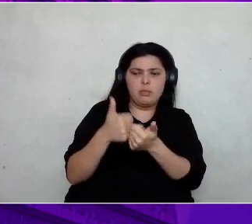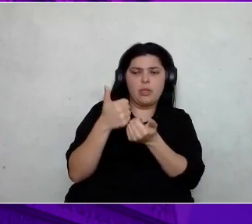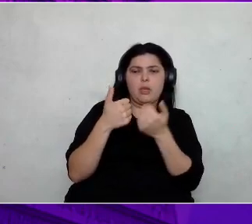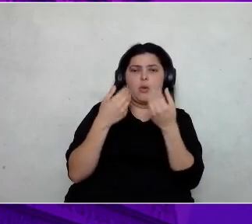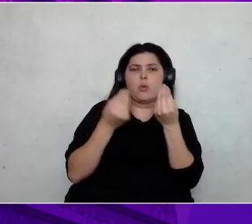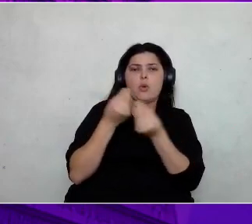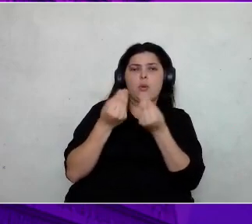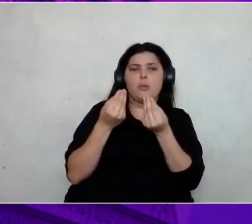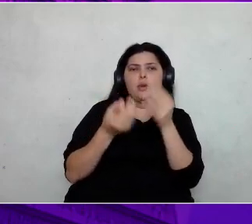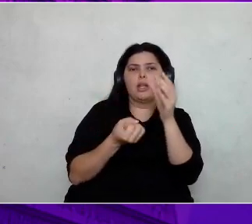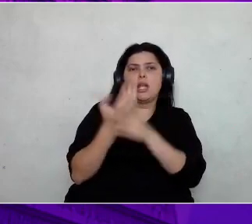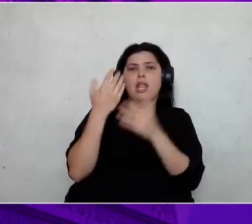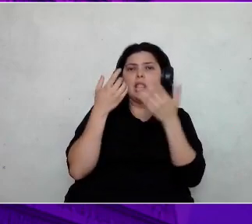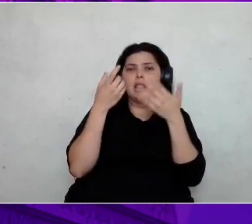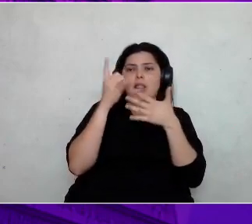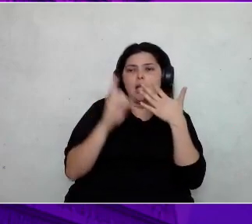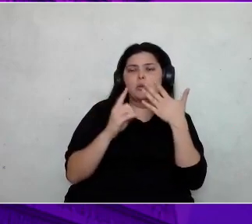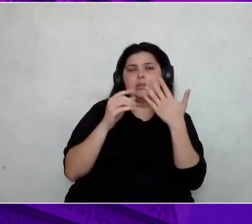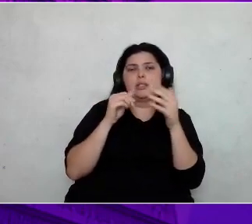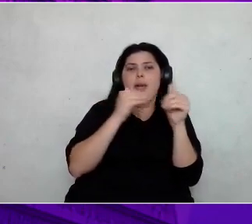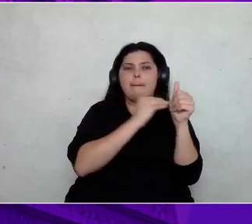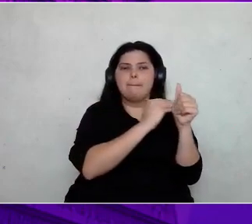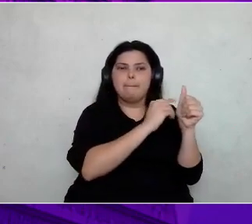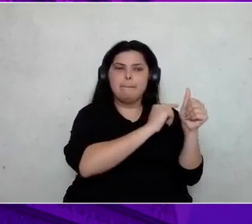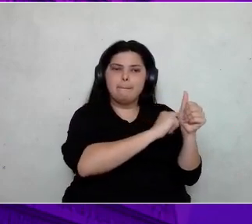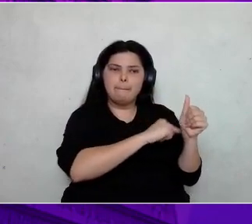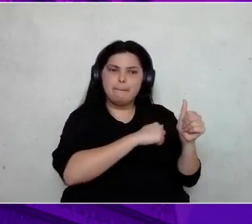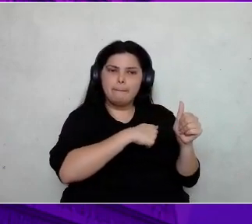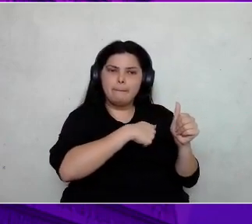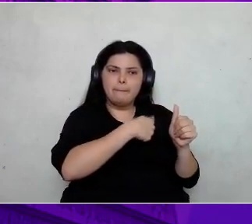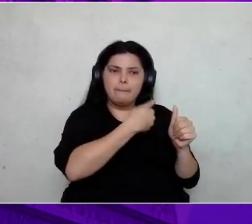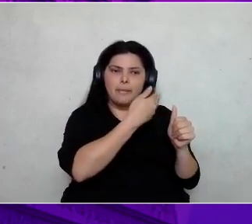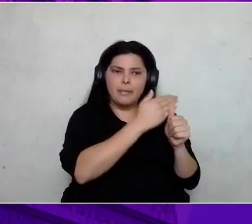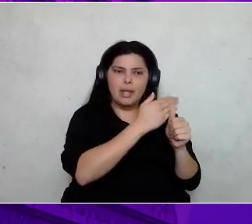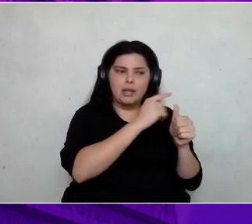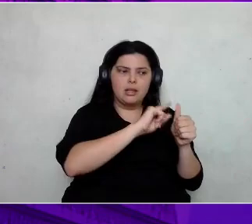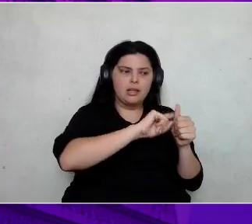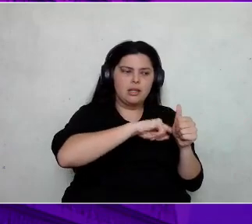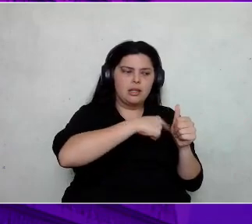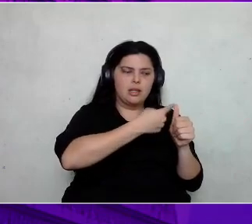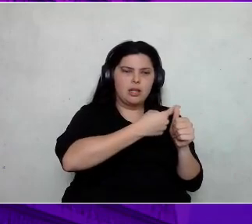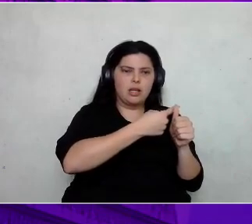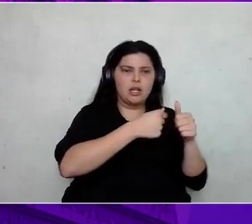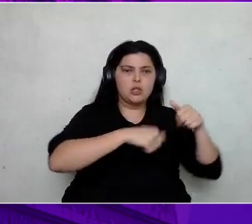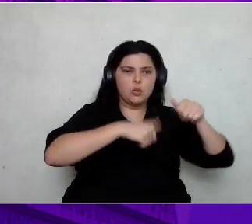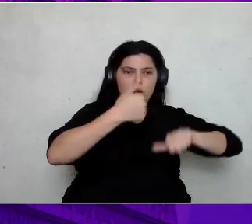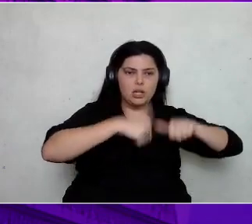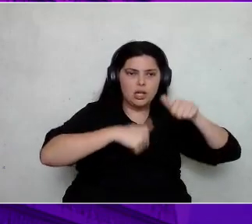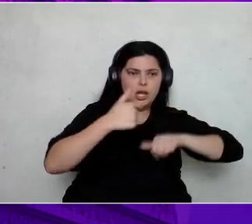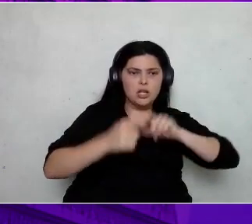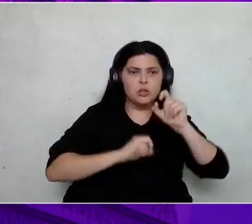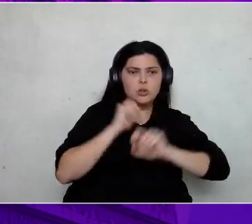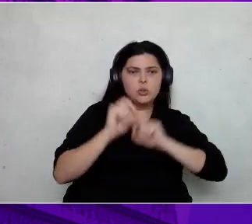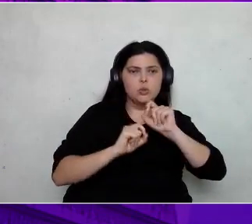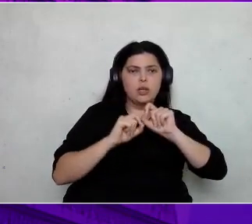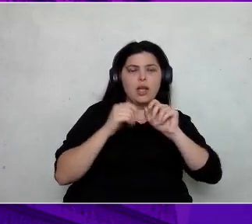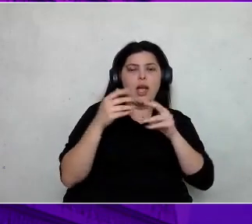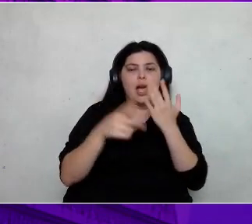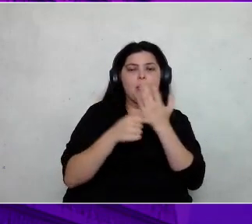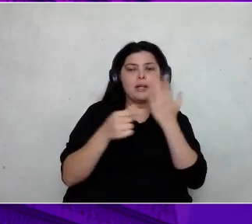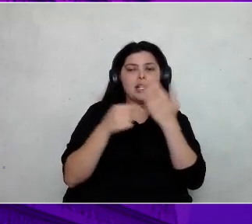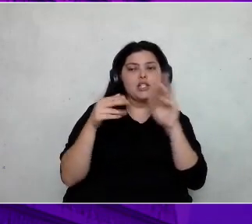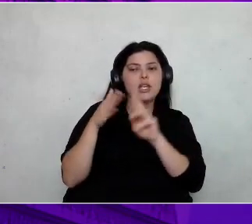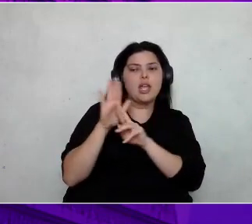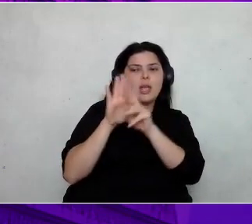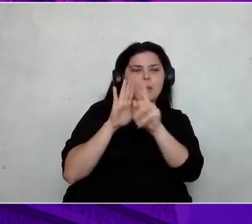E a nossa métrica de qualidade do gráfico, ela vai ser medida pela habilidade de representar os dados. Mas